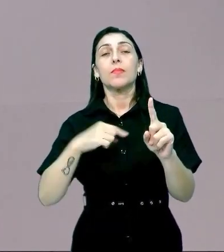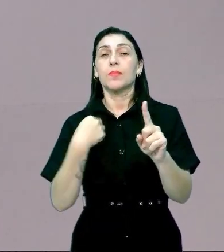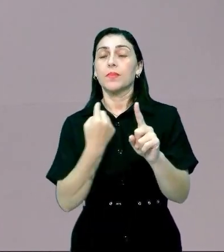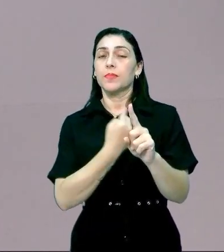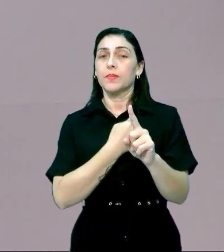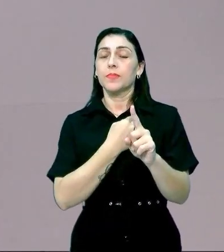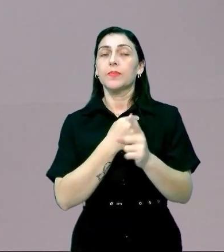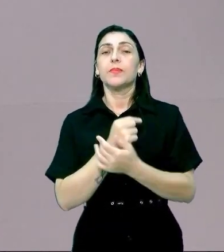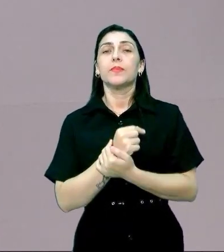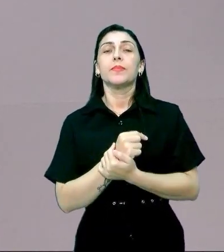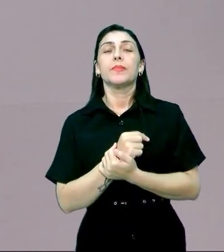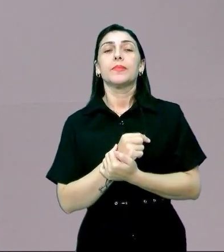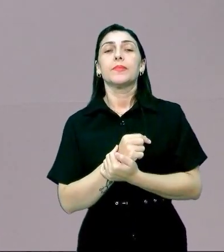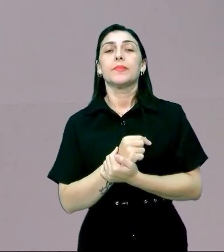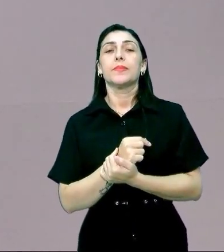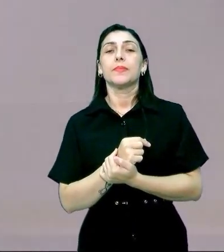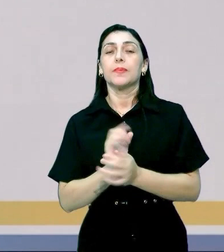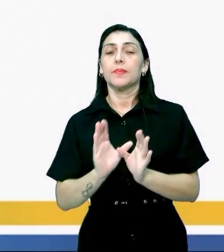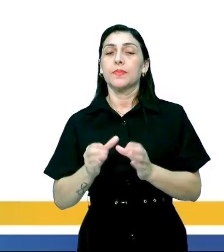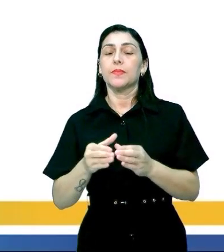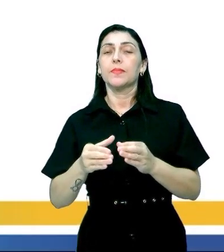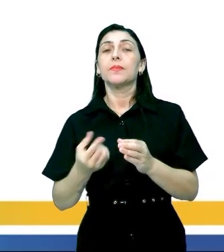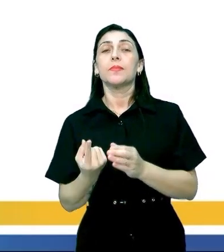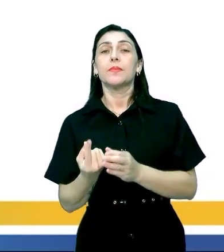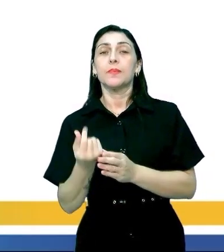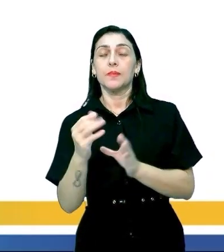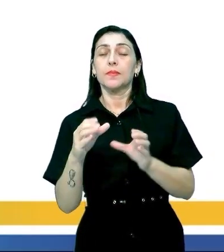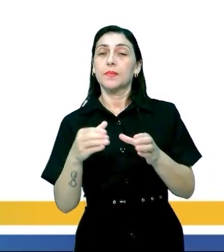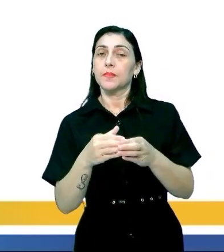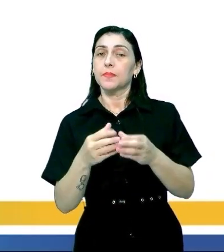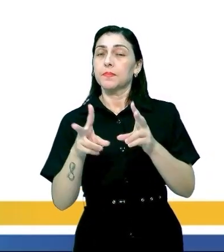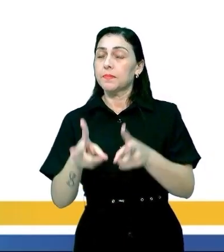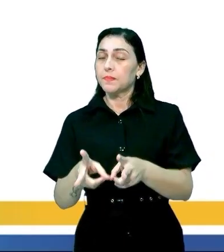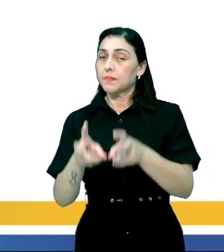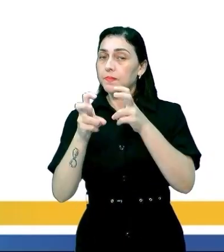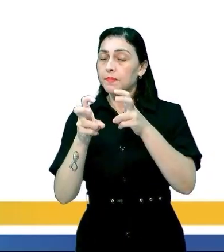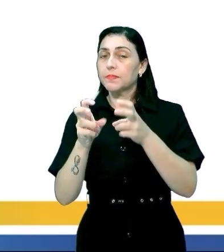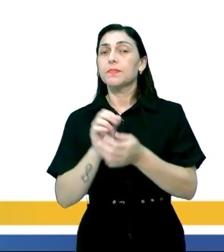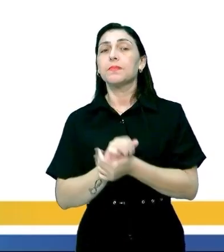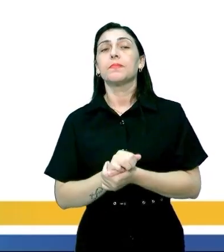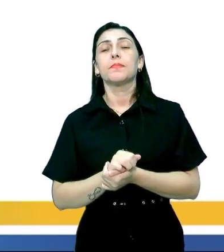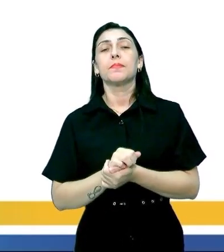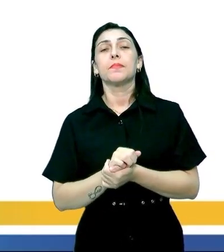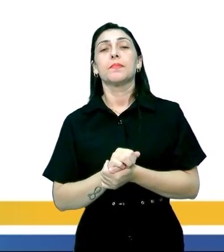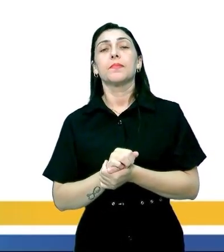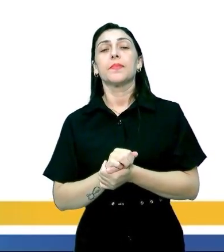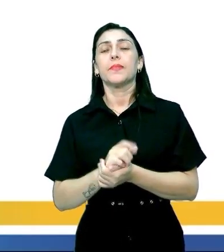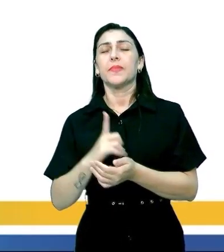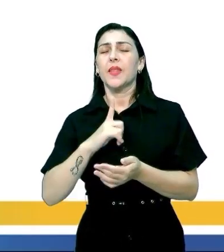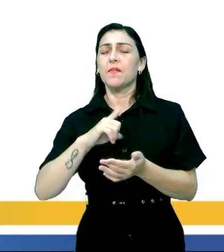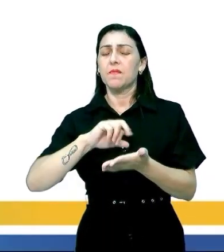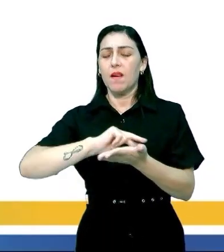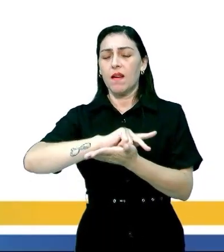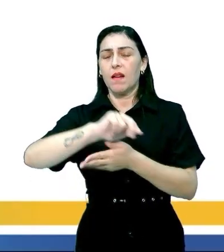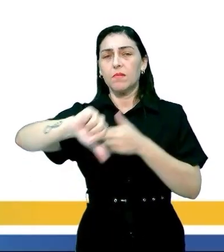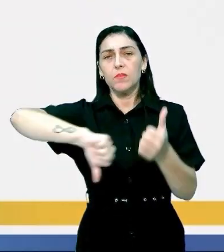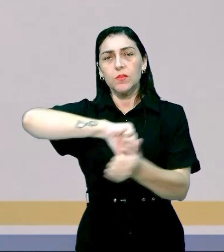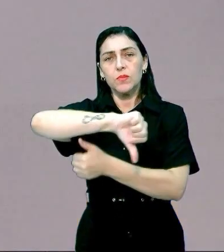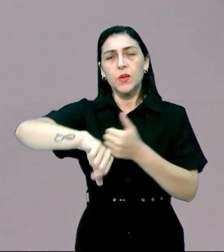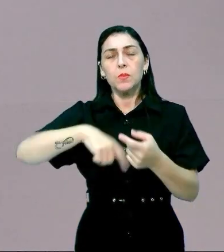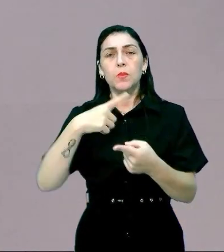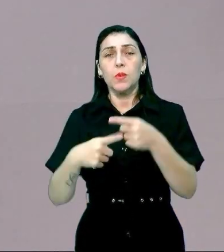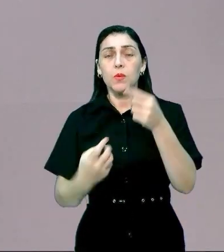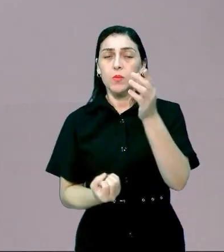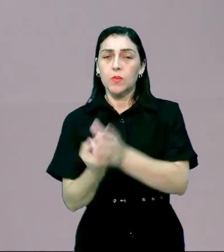nós tratamos a respeito das classes sociais, prestem bem atenção, muita mobilidade. Por quê? Porque no modo